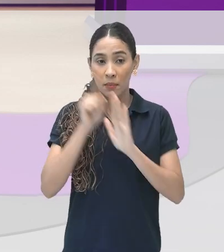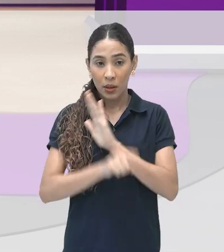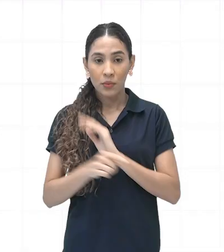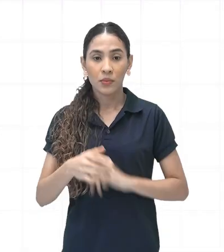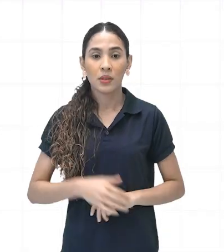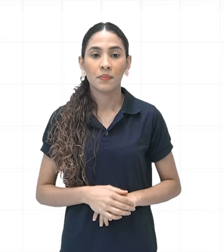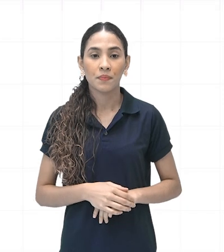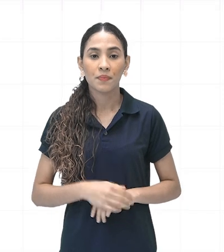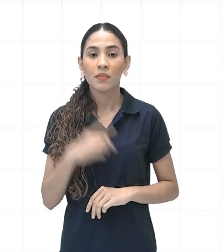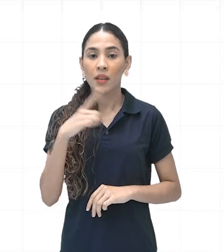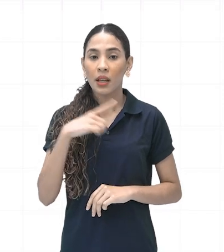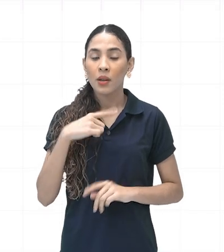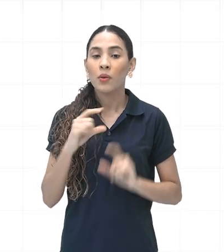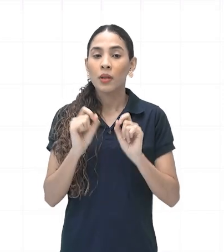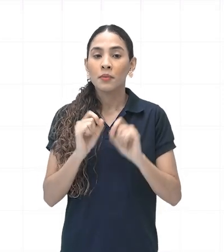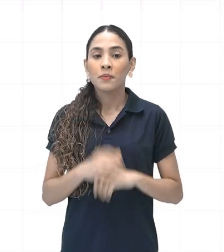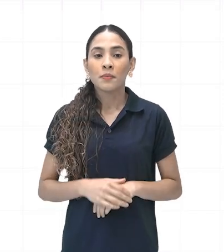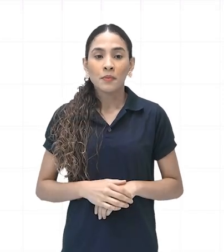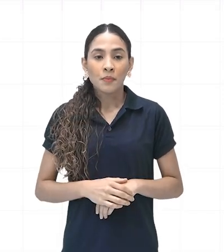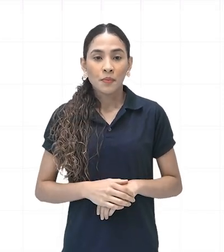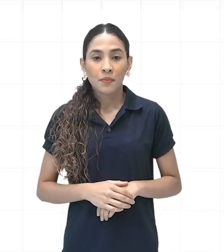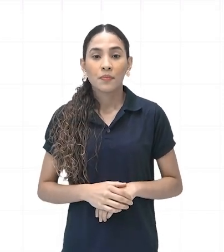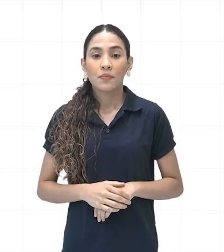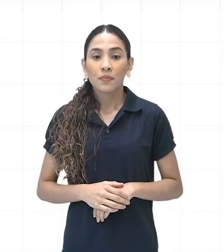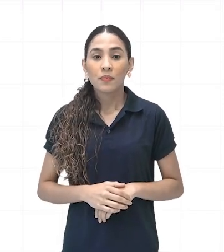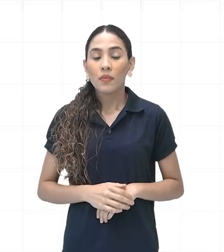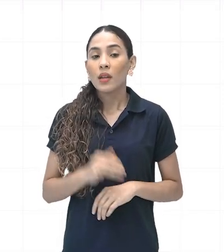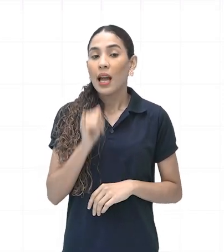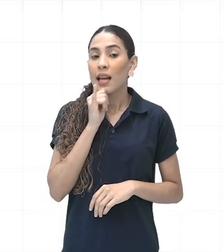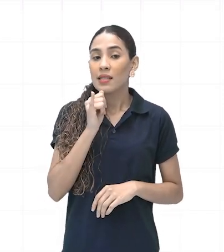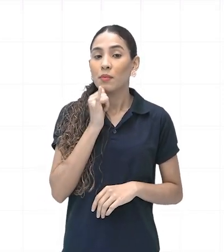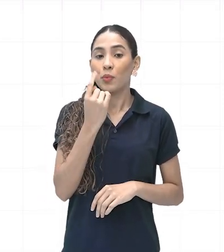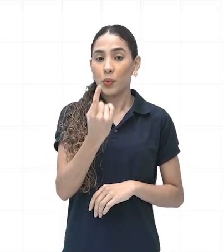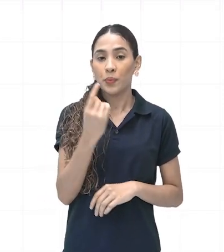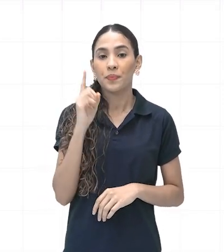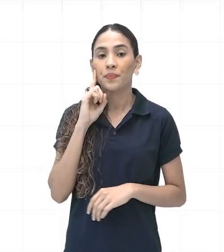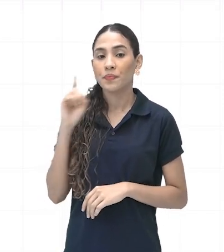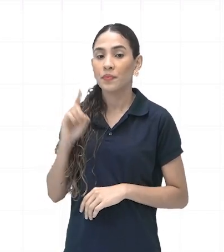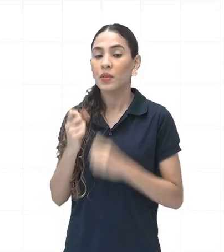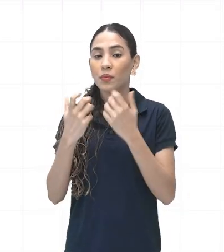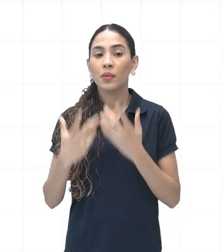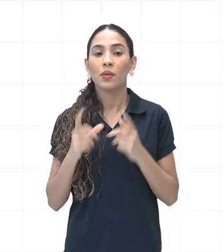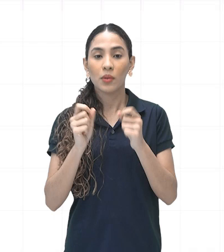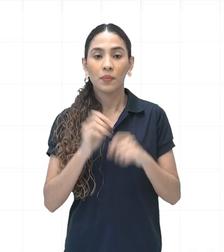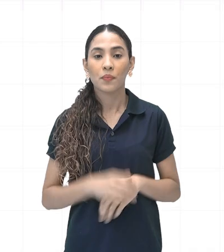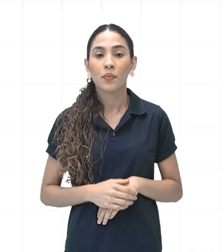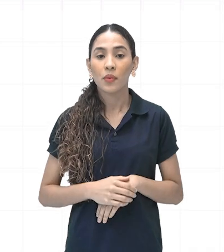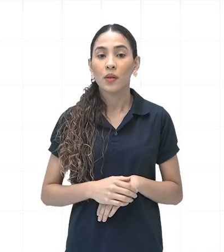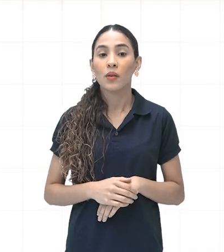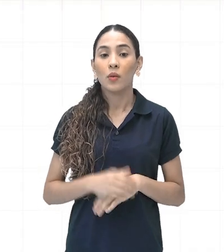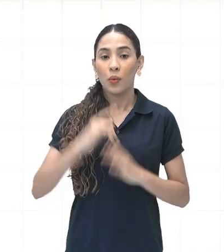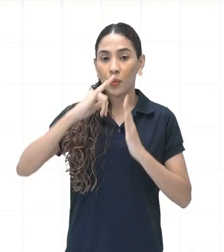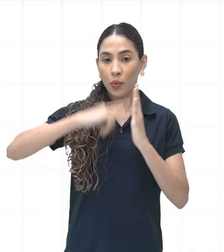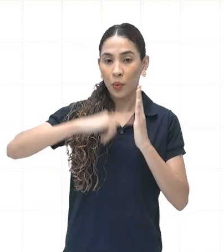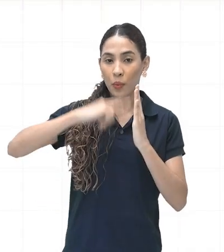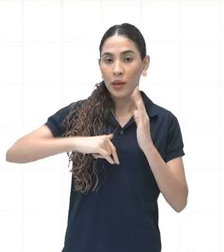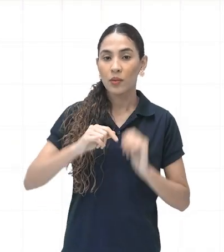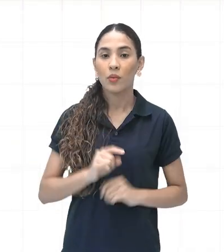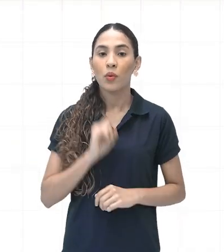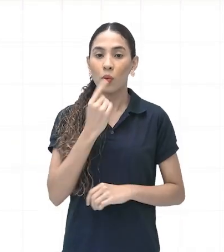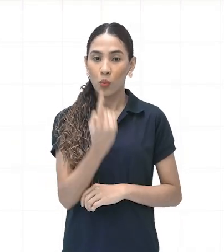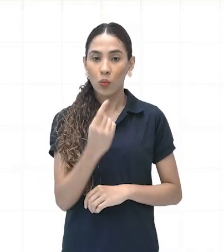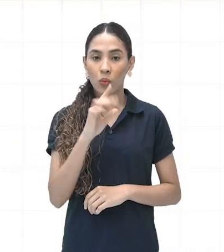Nós temos então o seguinte: o exemplo 1 fala o seguinte: um arquivo com